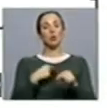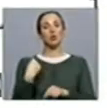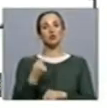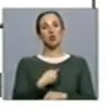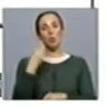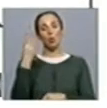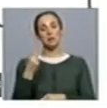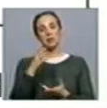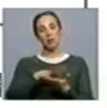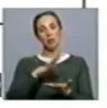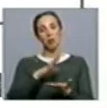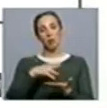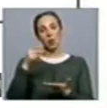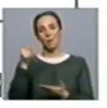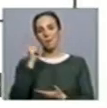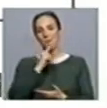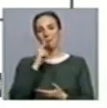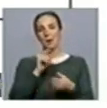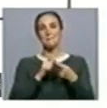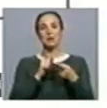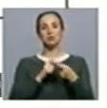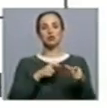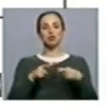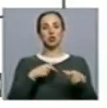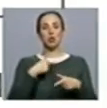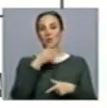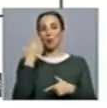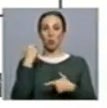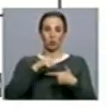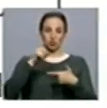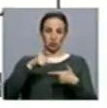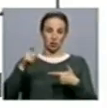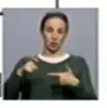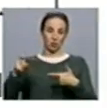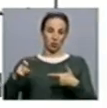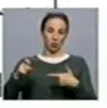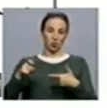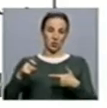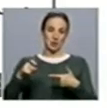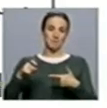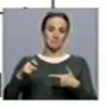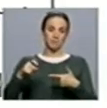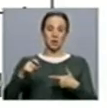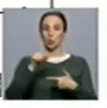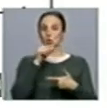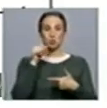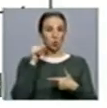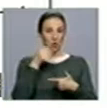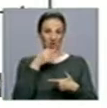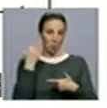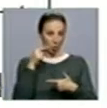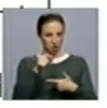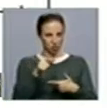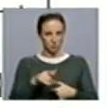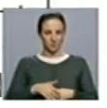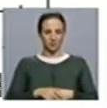quantidade de poeira junto a esta estrela. Este é o gráfico que eu estava a falar do escurecimento, sobretudo no azul. E, portanto, isso pode explicar, de